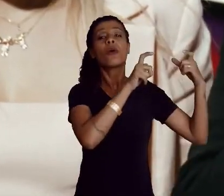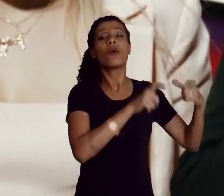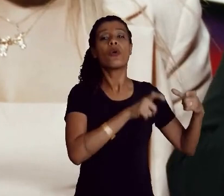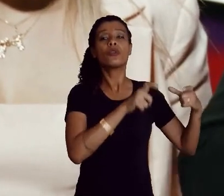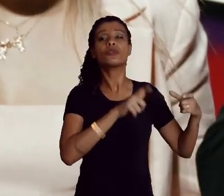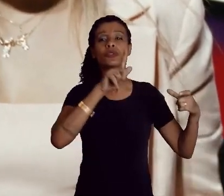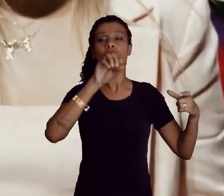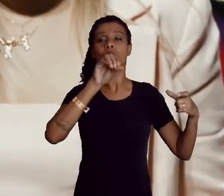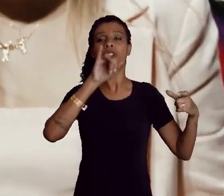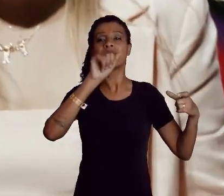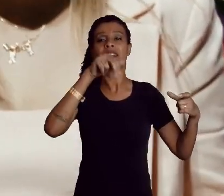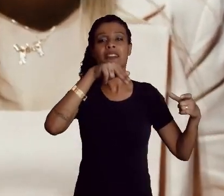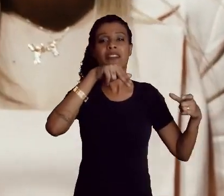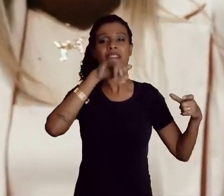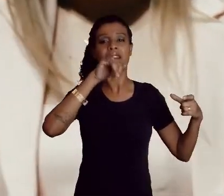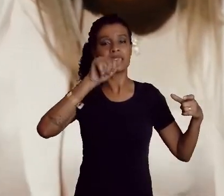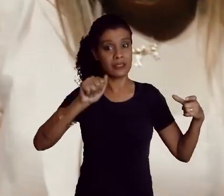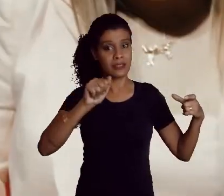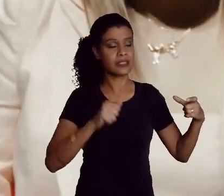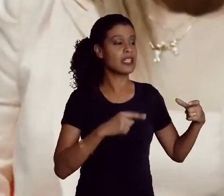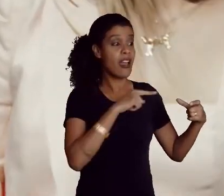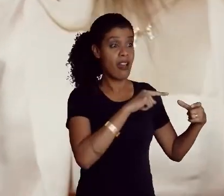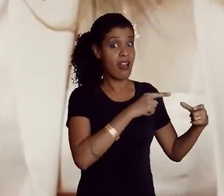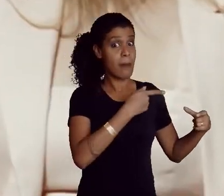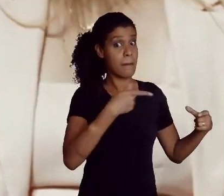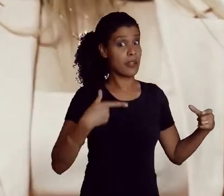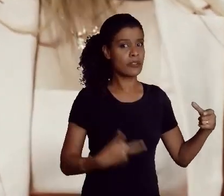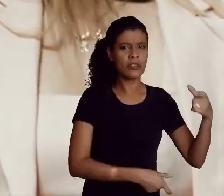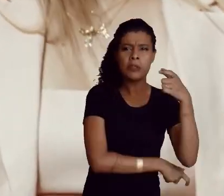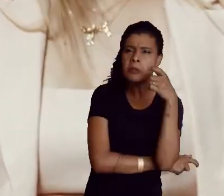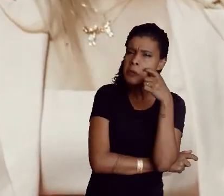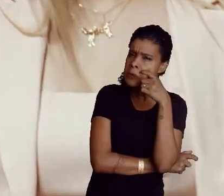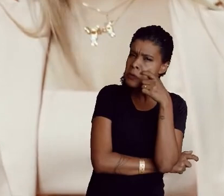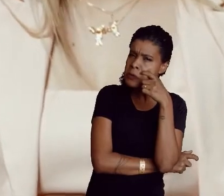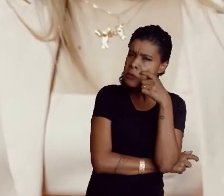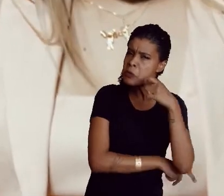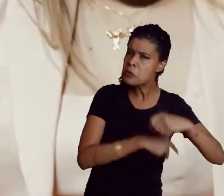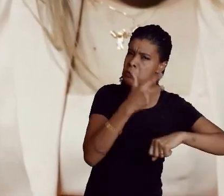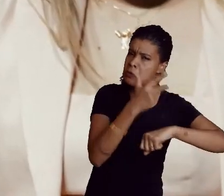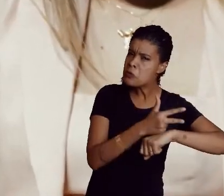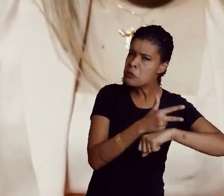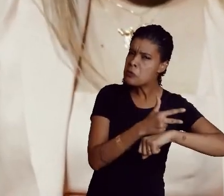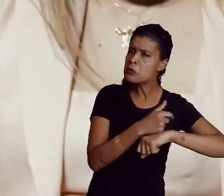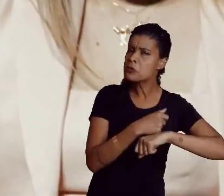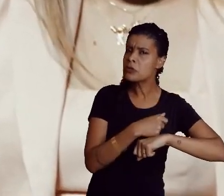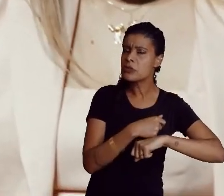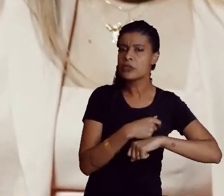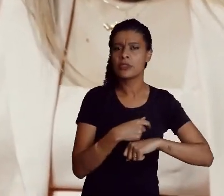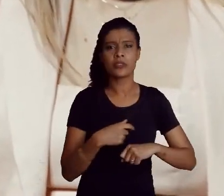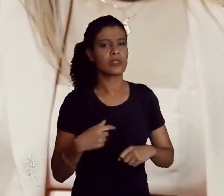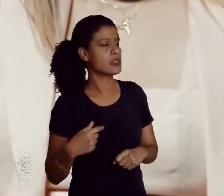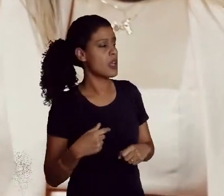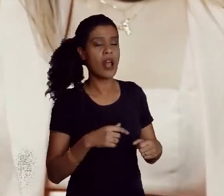foi assistindo o meu testemunho. Quando eu cheguei lá, aí ela... Então, tipo assim, né, o que vocês vieram fazer aqui, né? Aí eu tô tipo assim: eu não tenho a